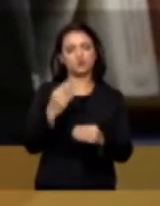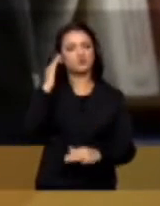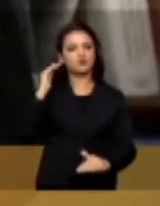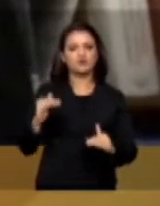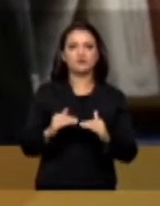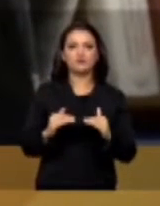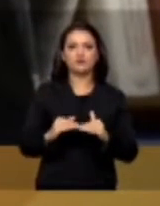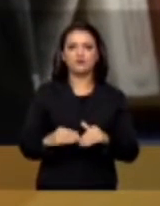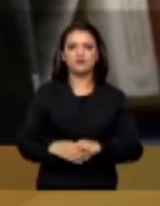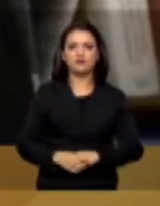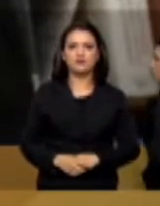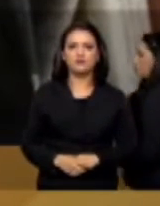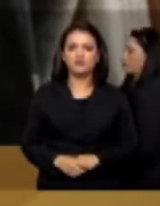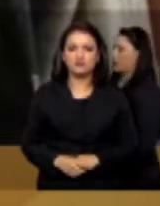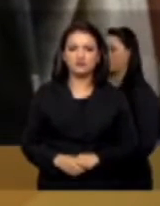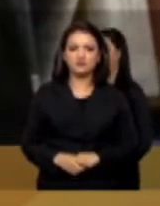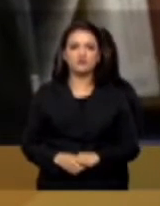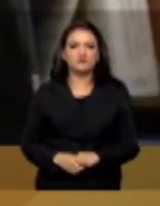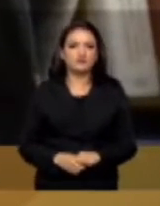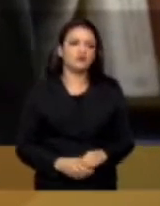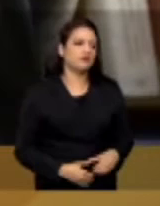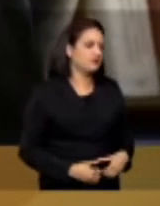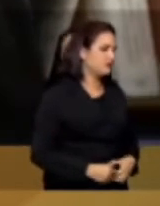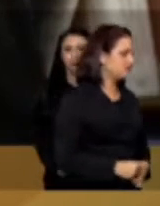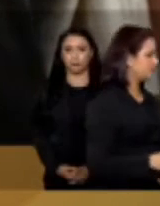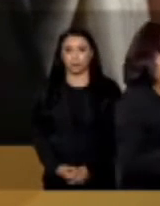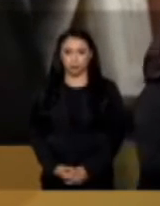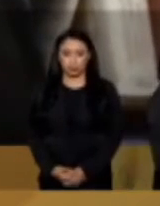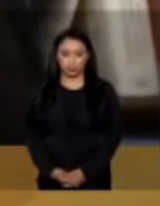acompanharam, dando provimento